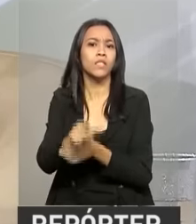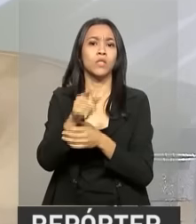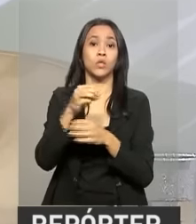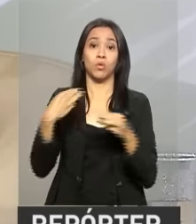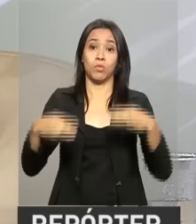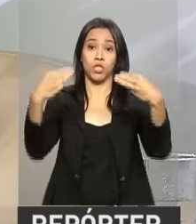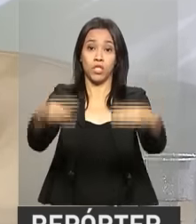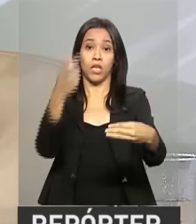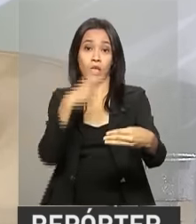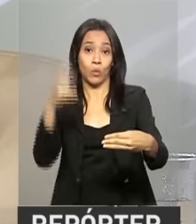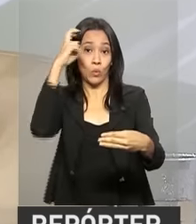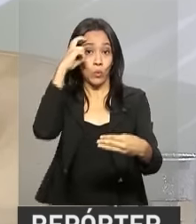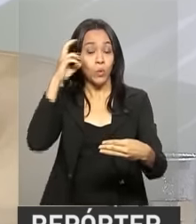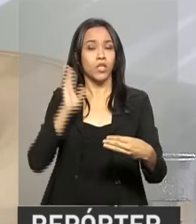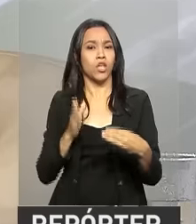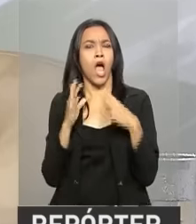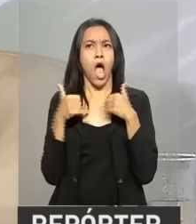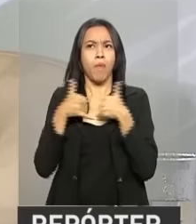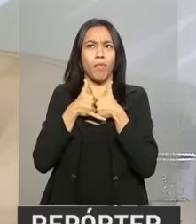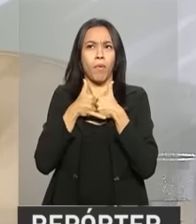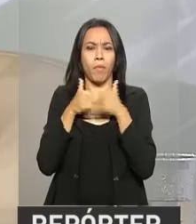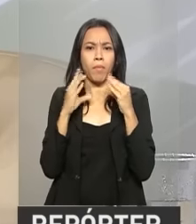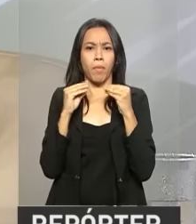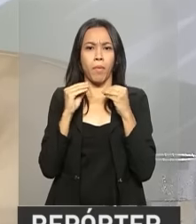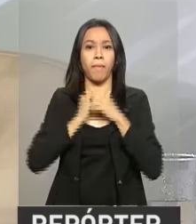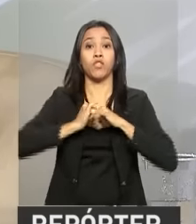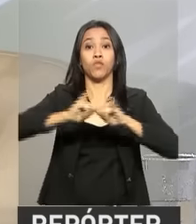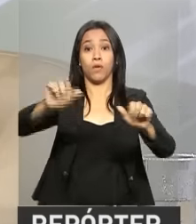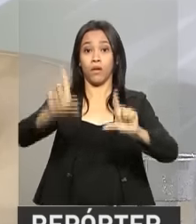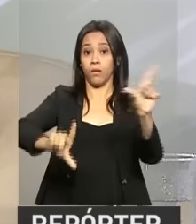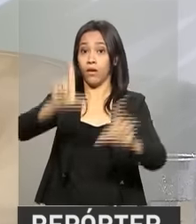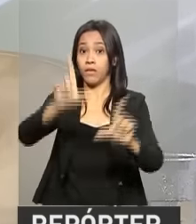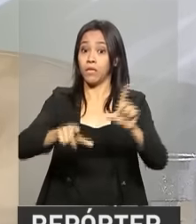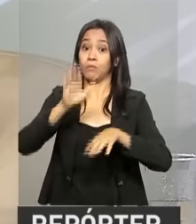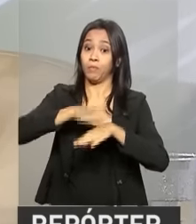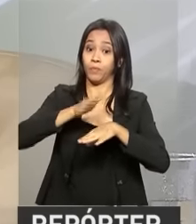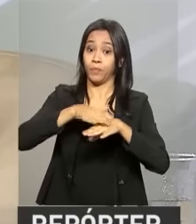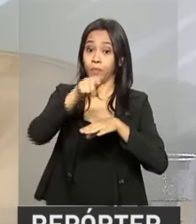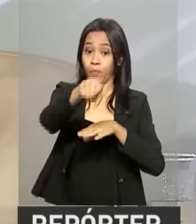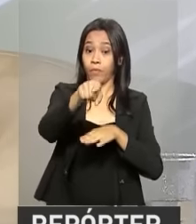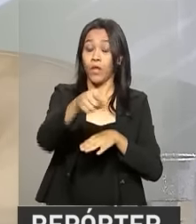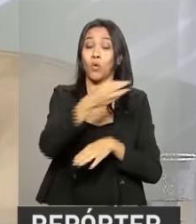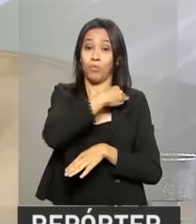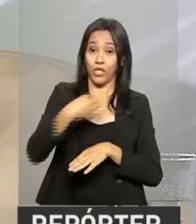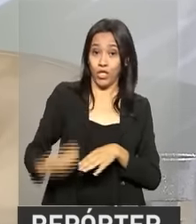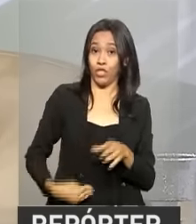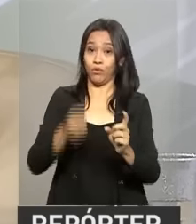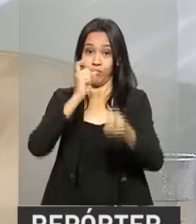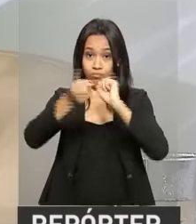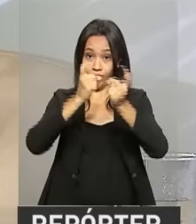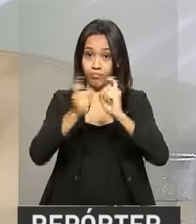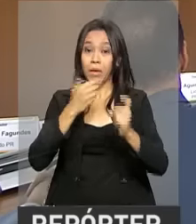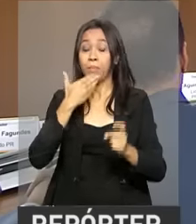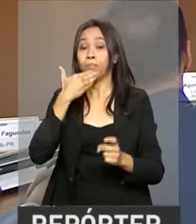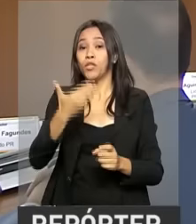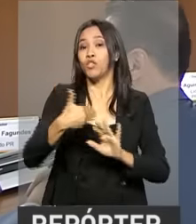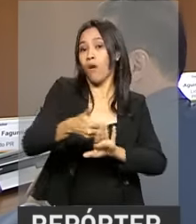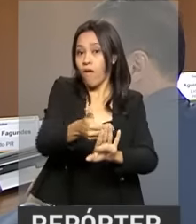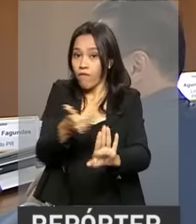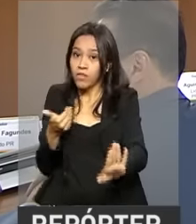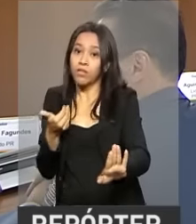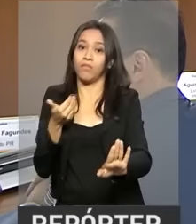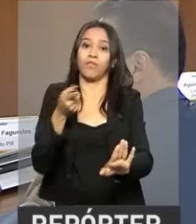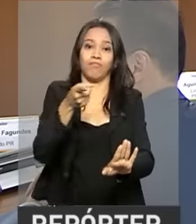de conversas terem sido divulgadas na imprensa o ministro do planejamento Romero Jucá pediu afastamento do cargo em